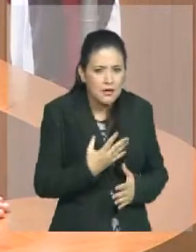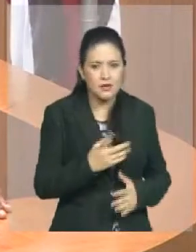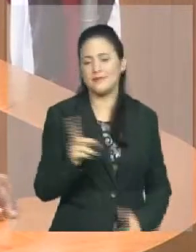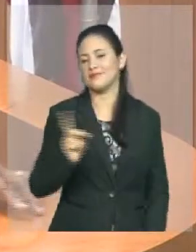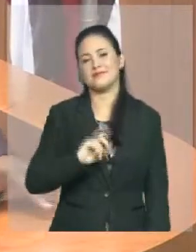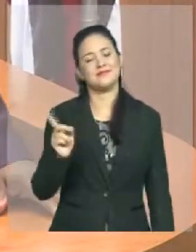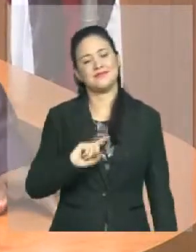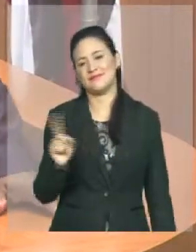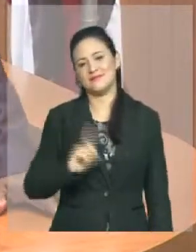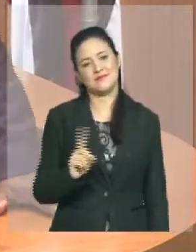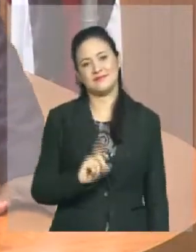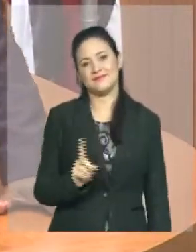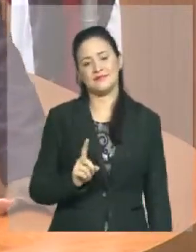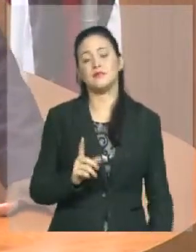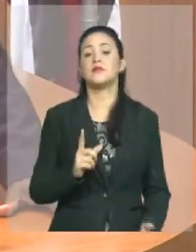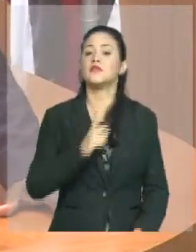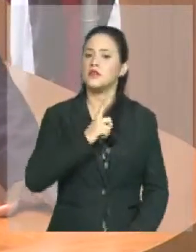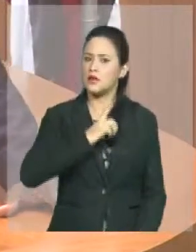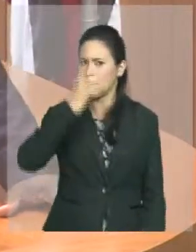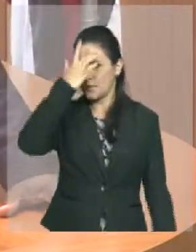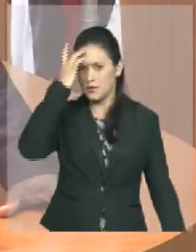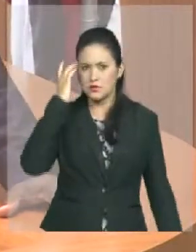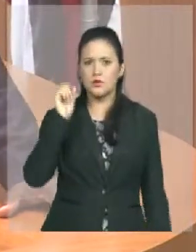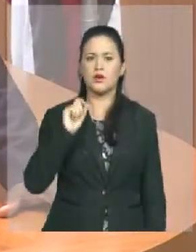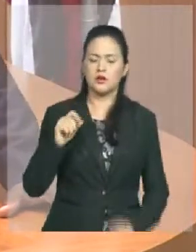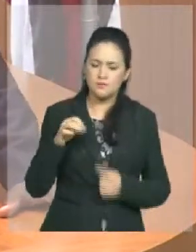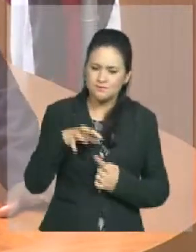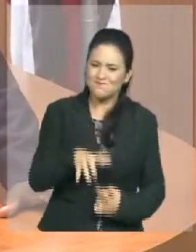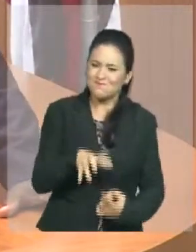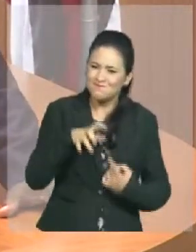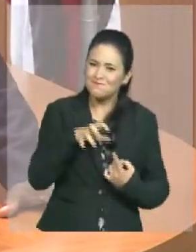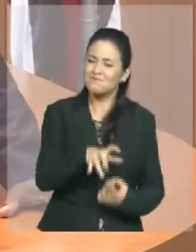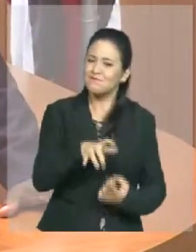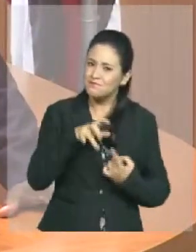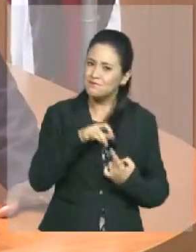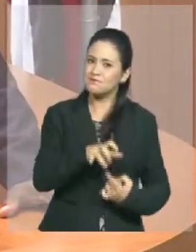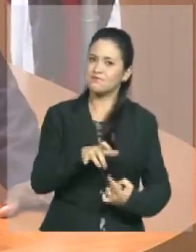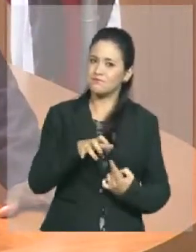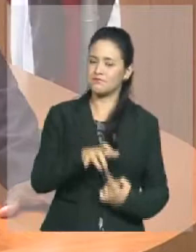Ainda existem pessoas sendo perseguidas. Existem pessoas do movimento